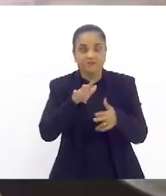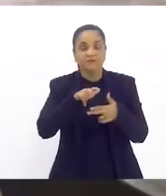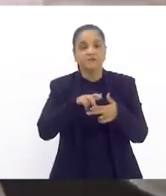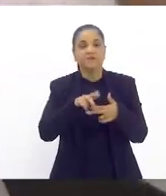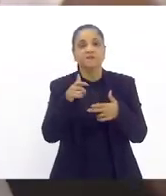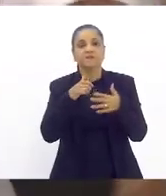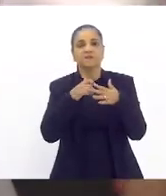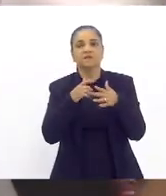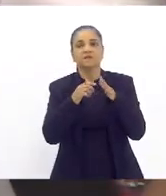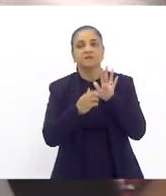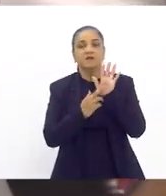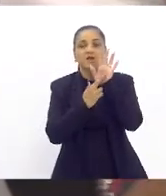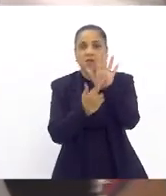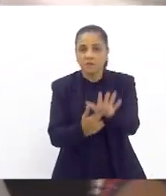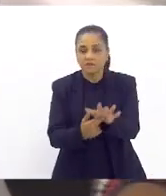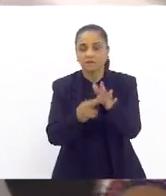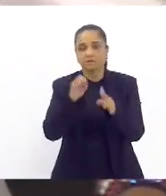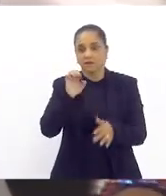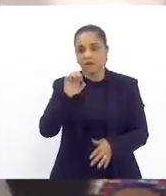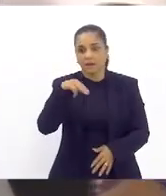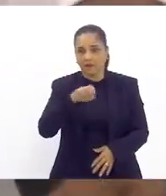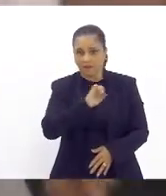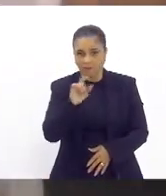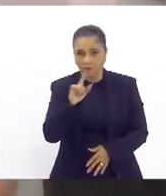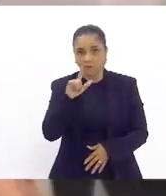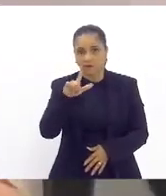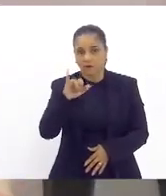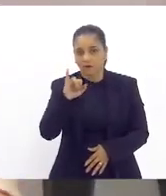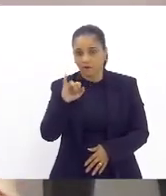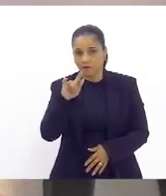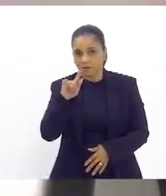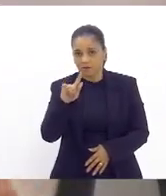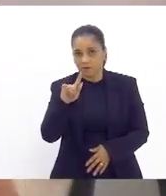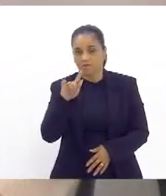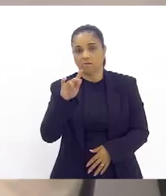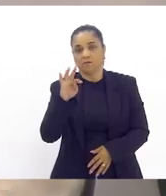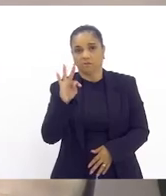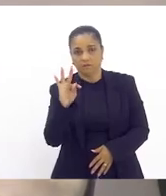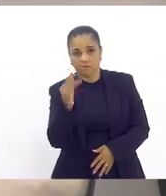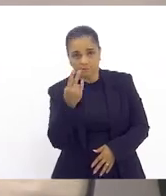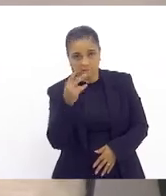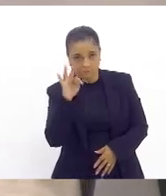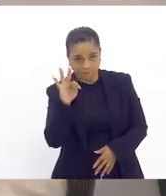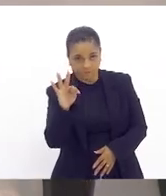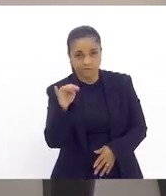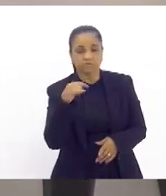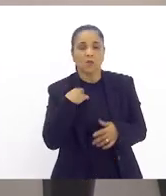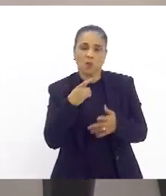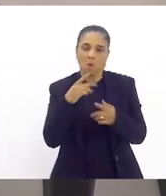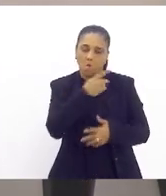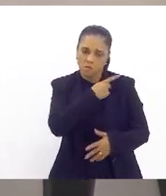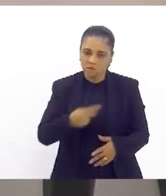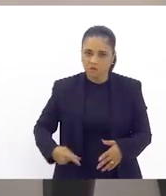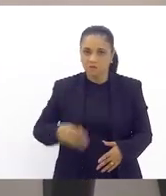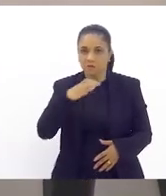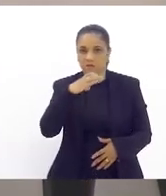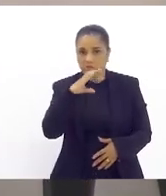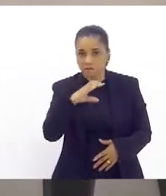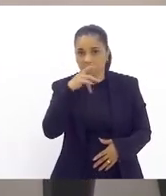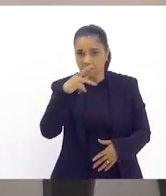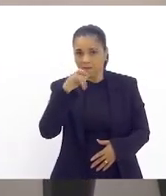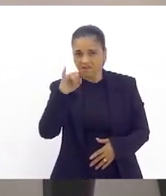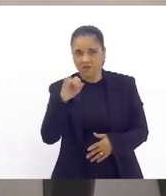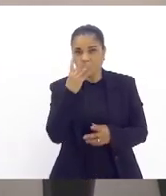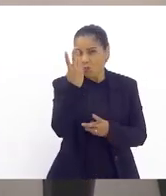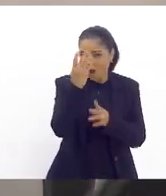concessionárias da Ênio da Light eu fui presidente da CPI que se reuniu por 4 meses na